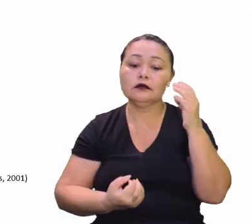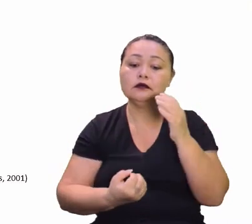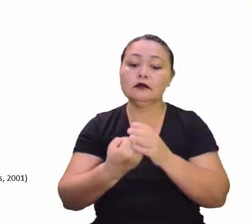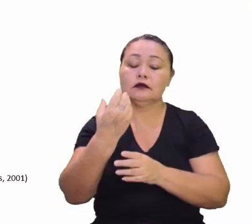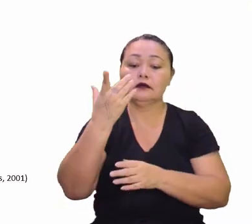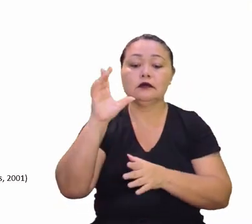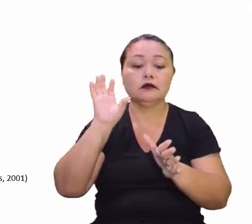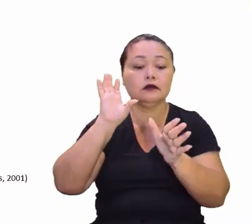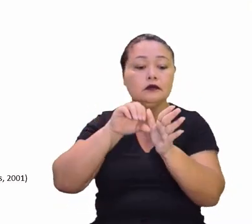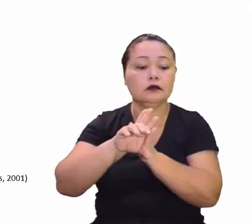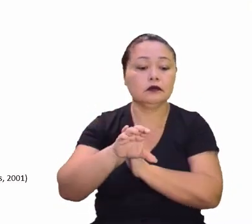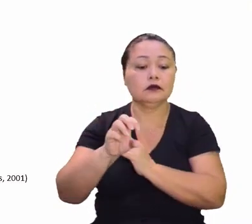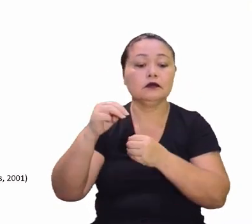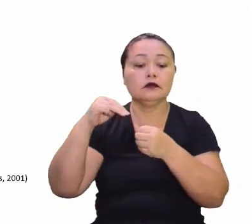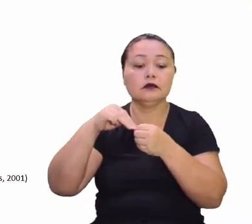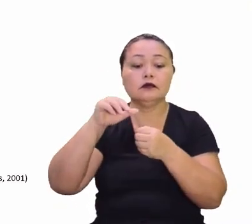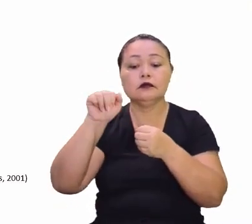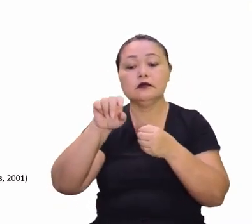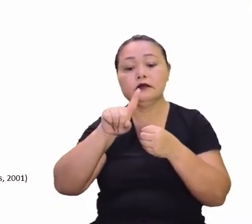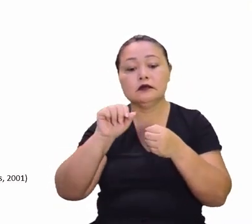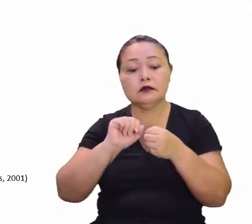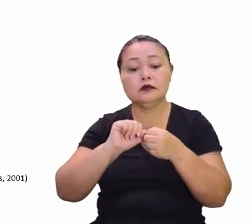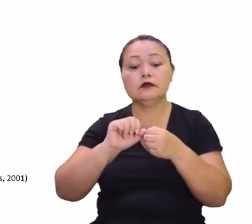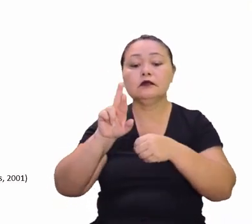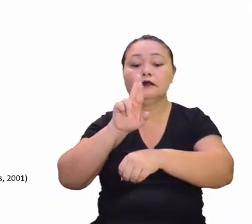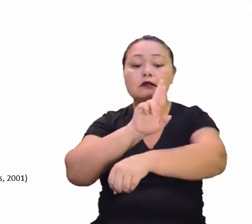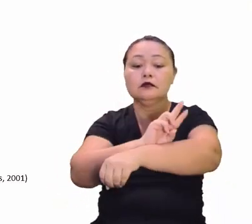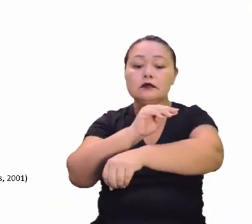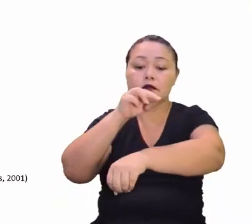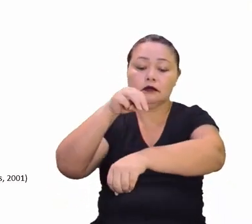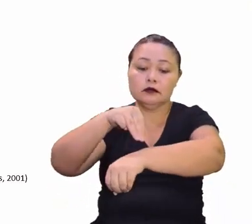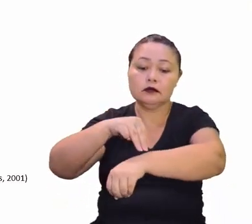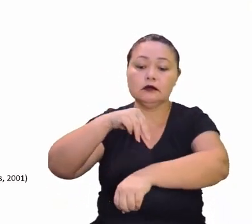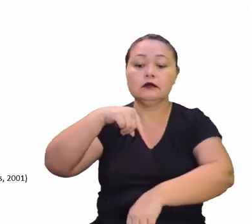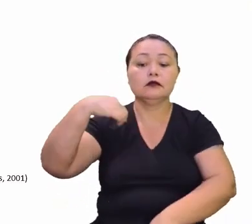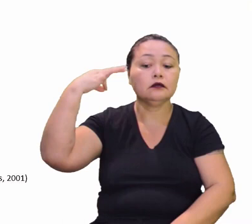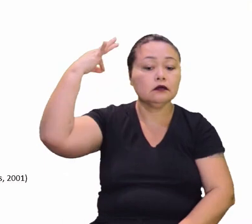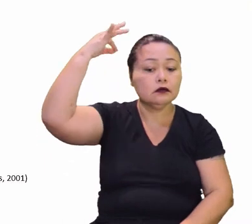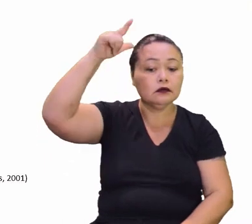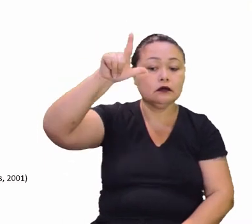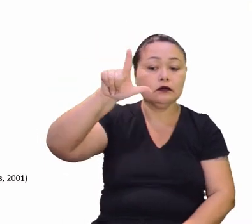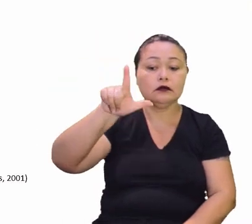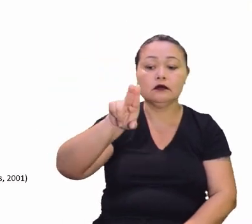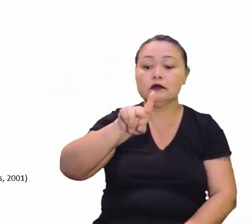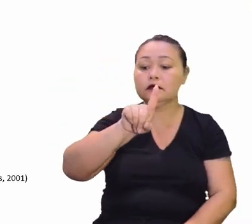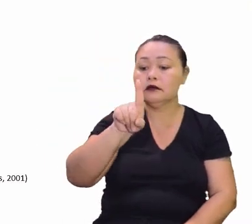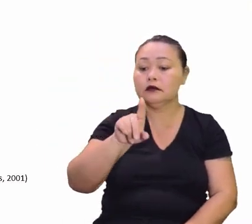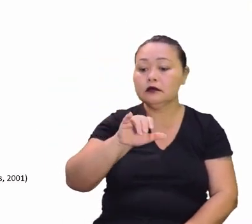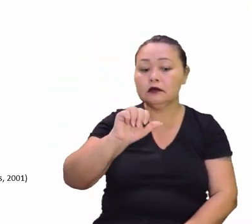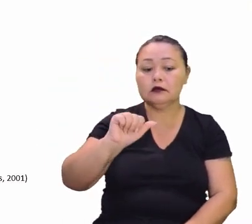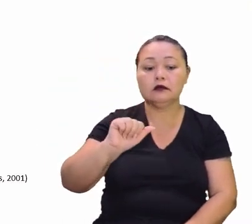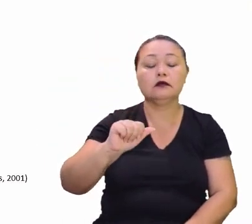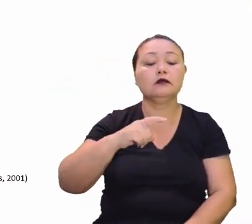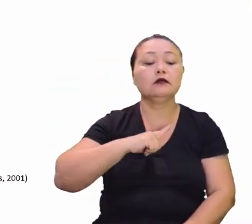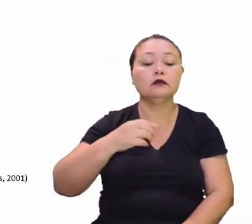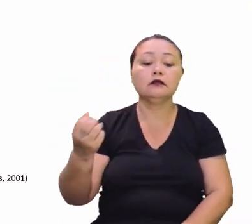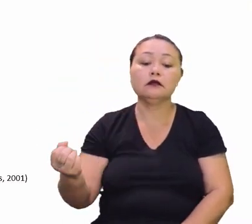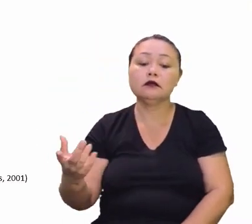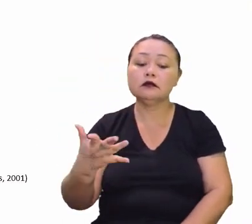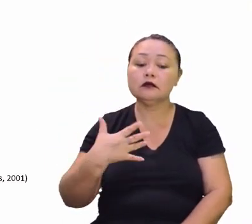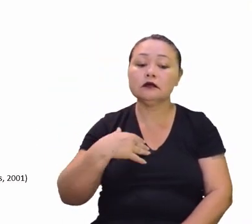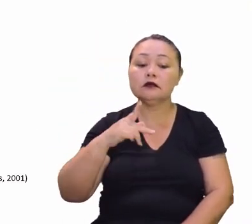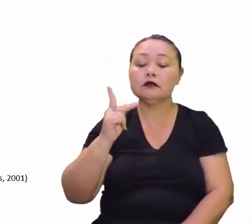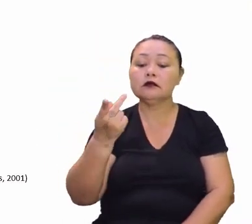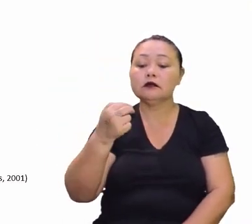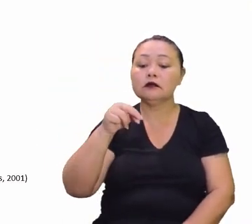projeto, surgiram as cidades de Cacoal, Ministro Andreasa, Rolim de Moura, Santa Luzia do Oeste, Novo Horizonte do